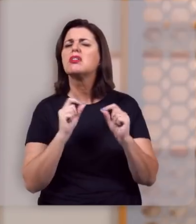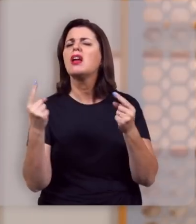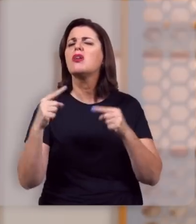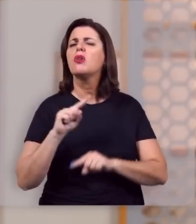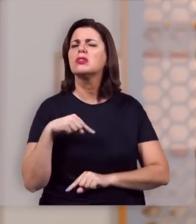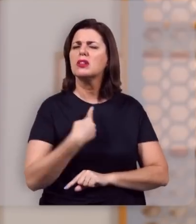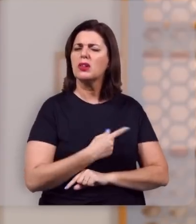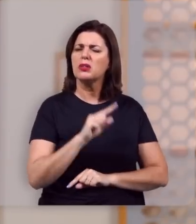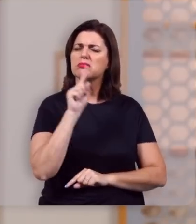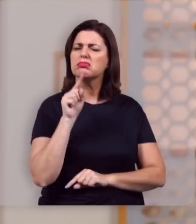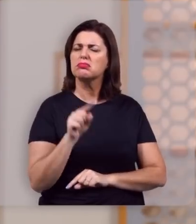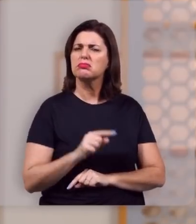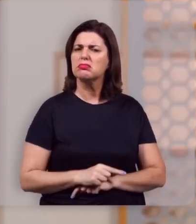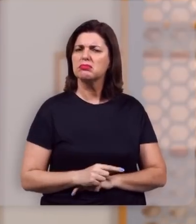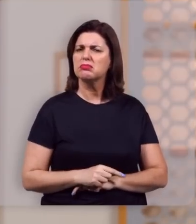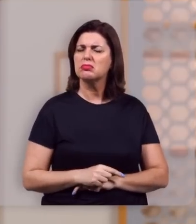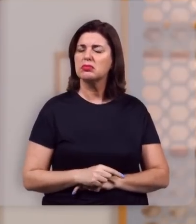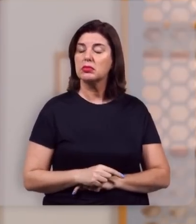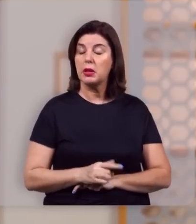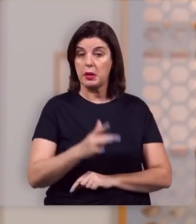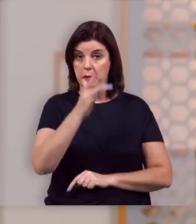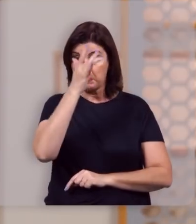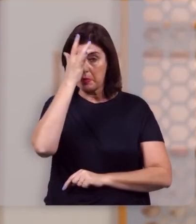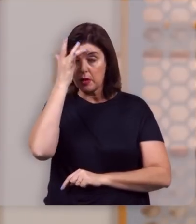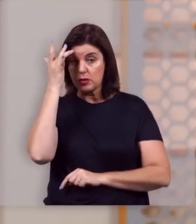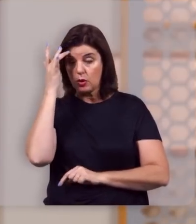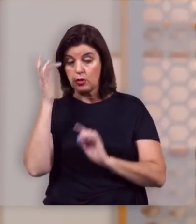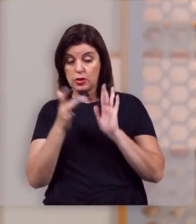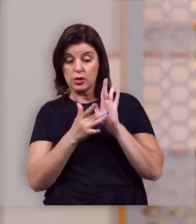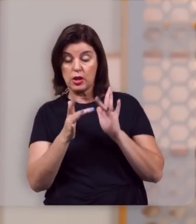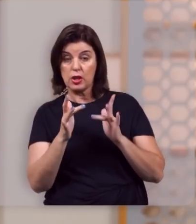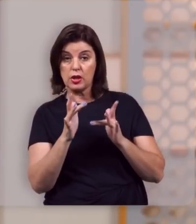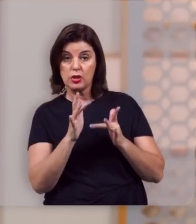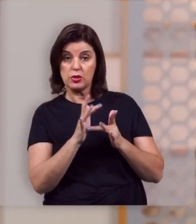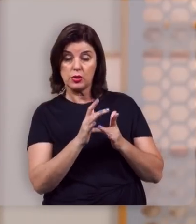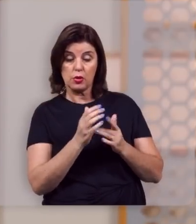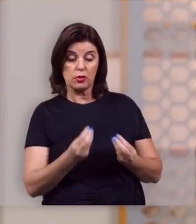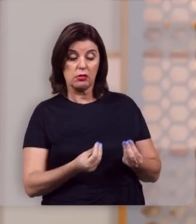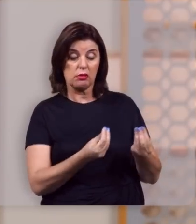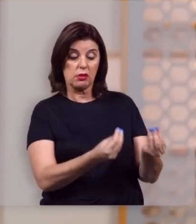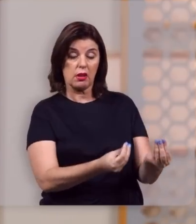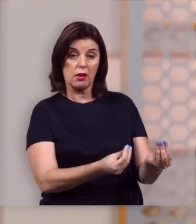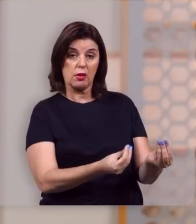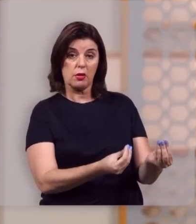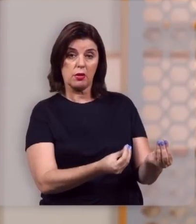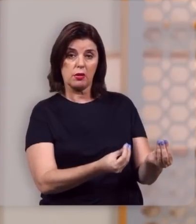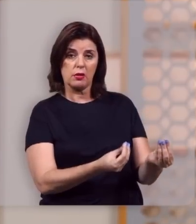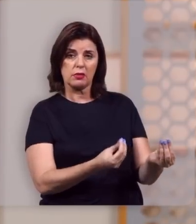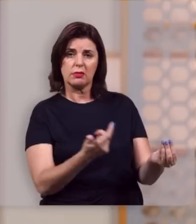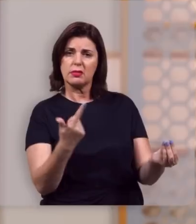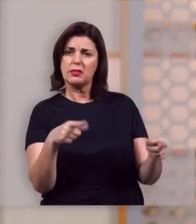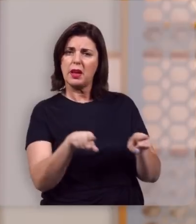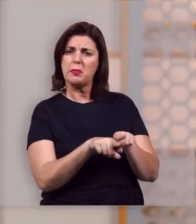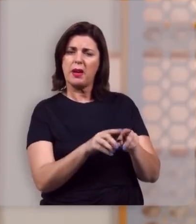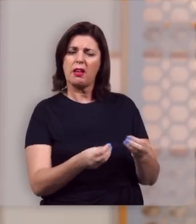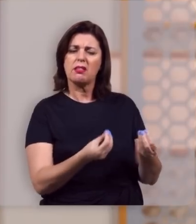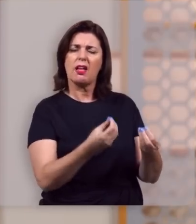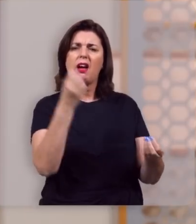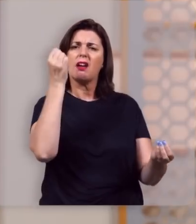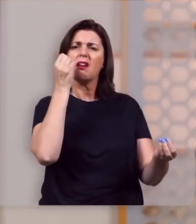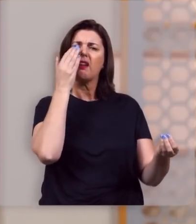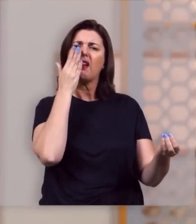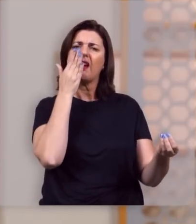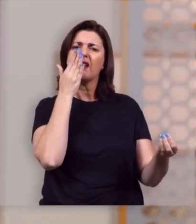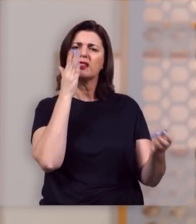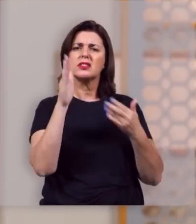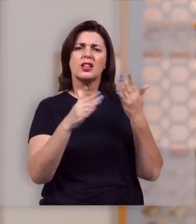será contra nós? Aquele que não poupou seu próprio filho, antes por todos nós o entregou, porventura não nos dará graciosamente com